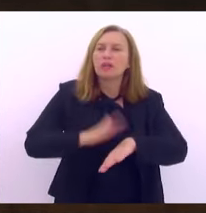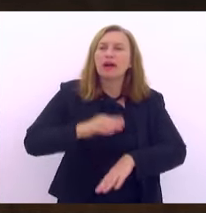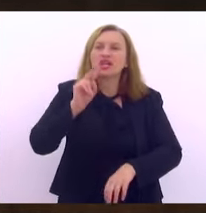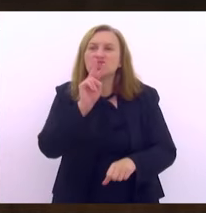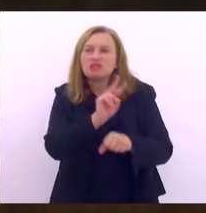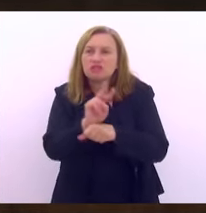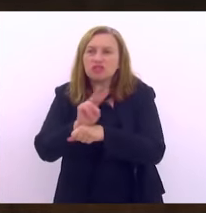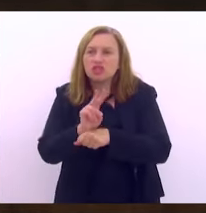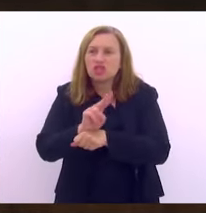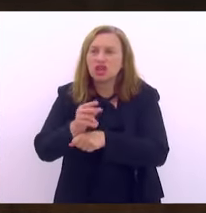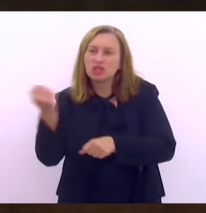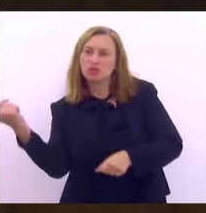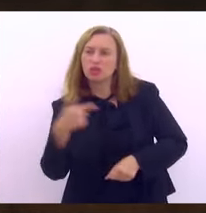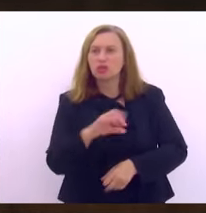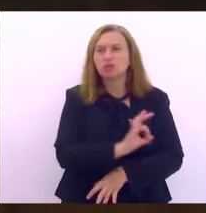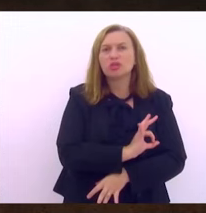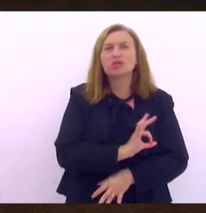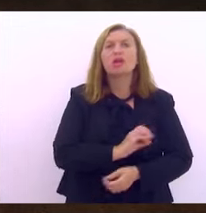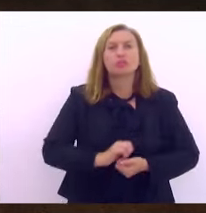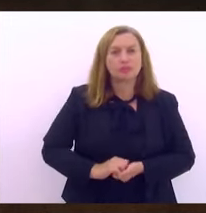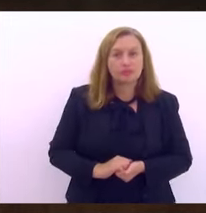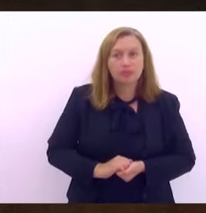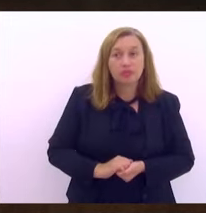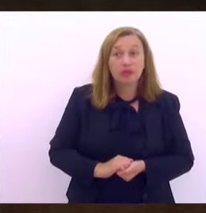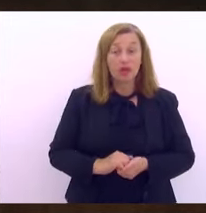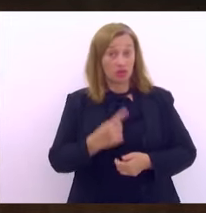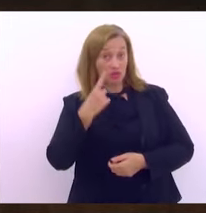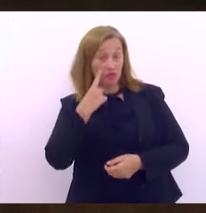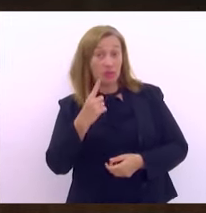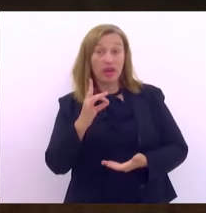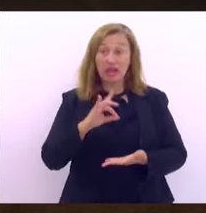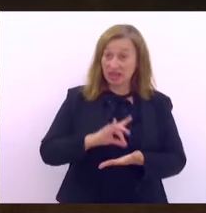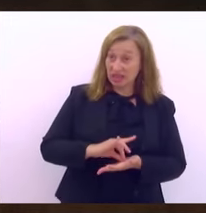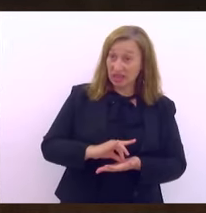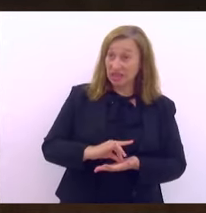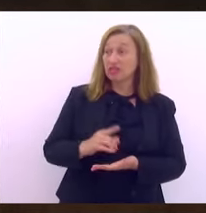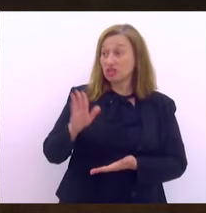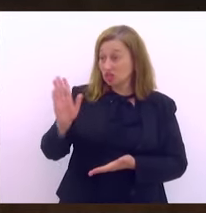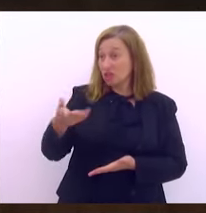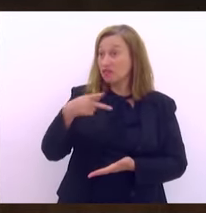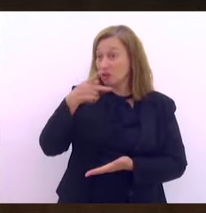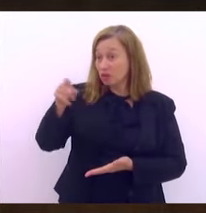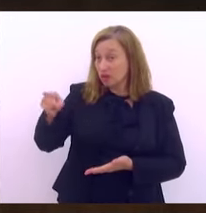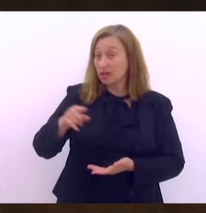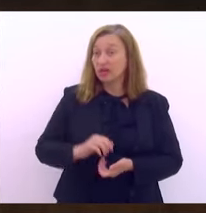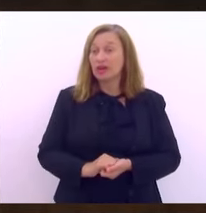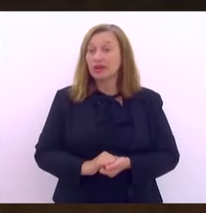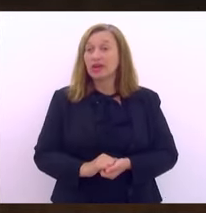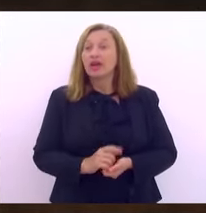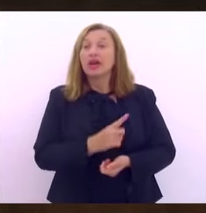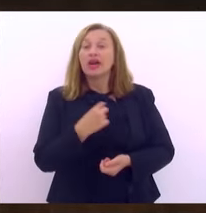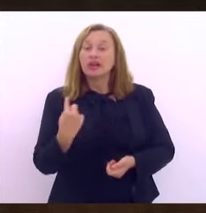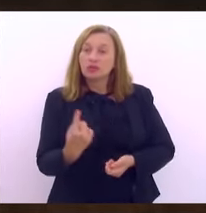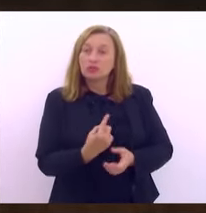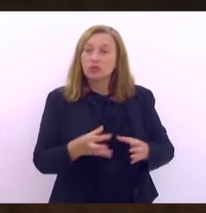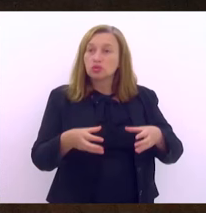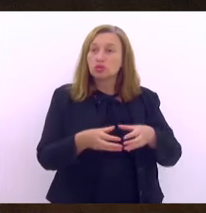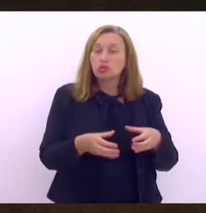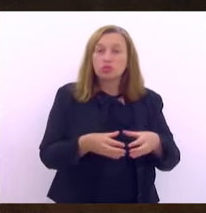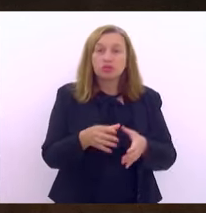nossos policiais? E aí o que nós estamos vendo na realidade é o que ele acabou de falar. É a nossa tropa